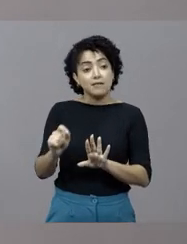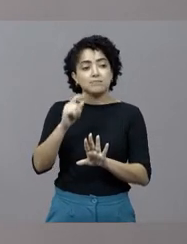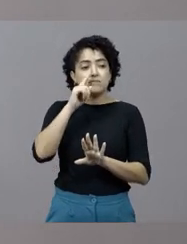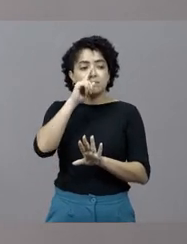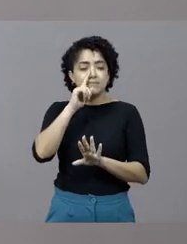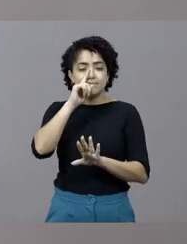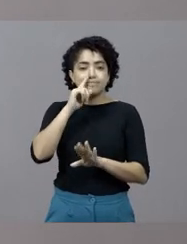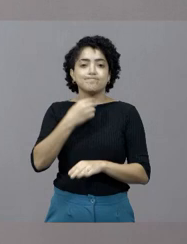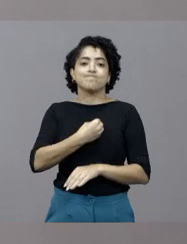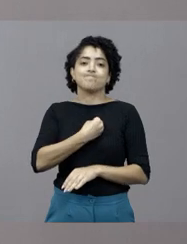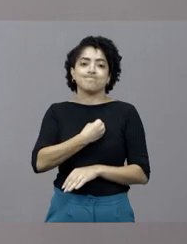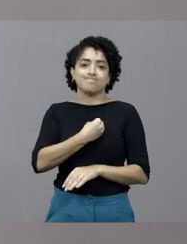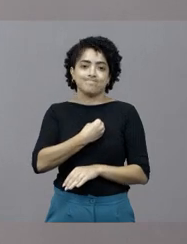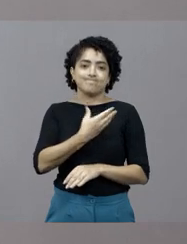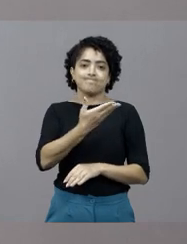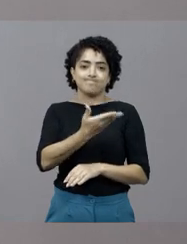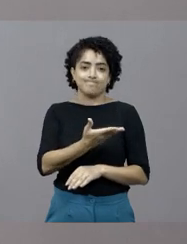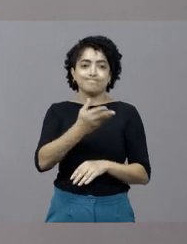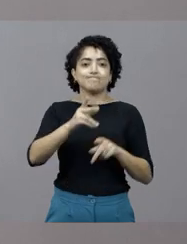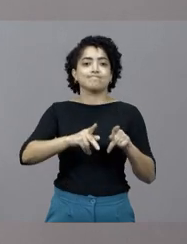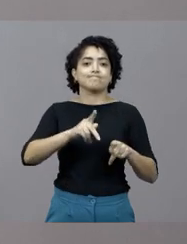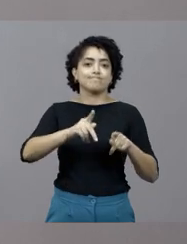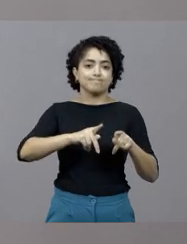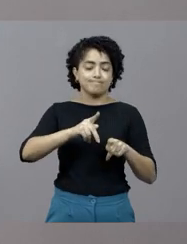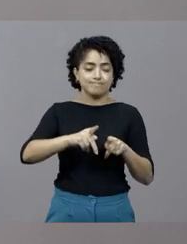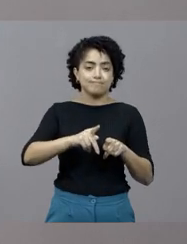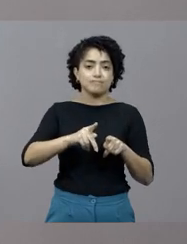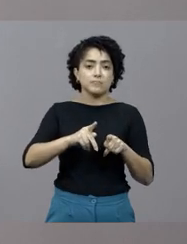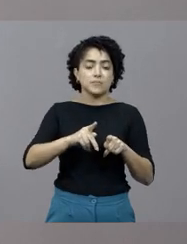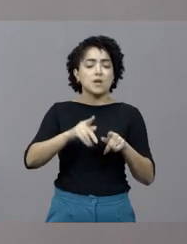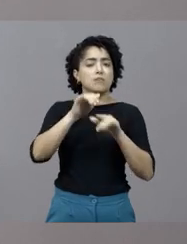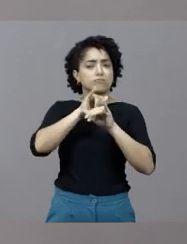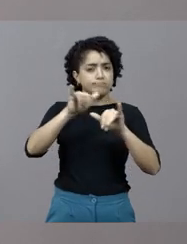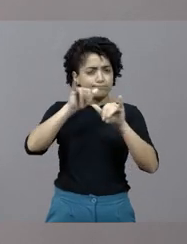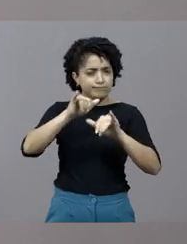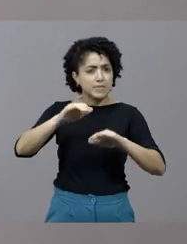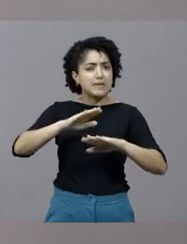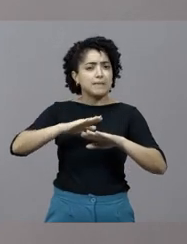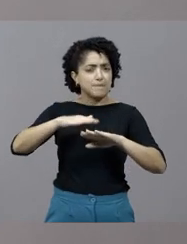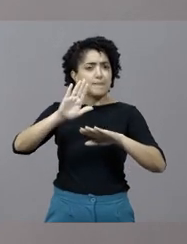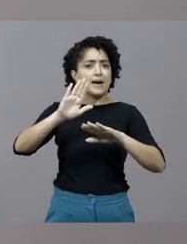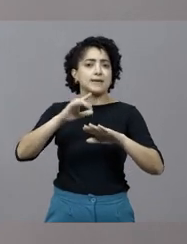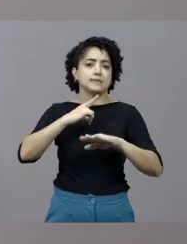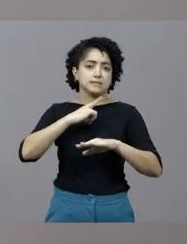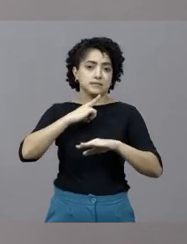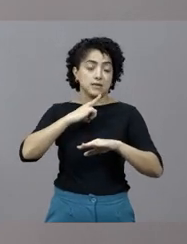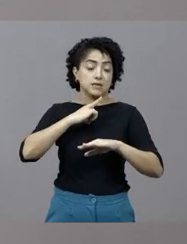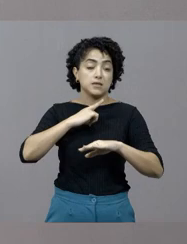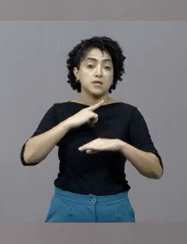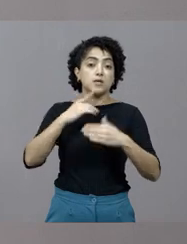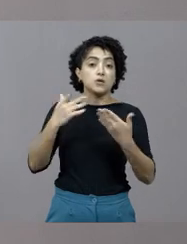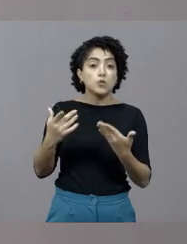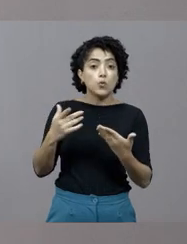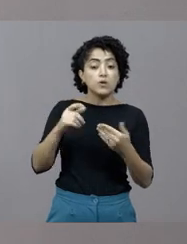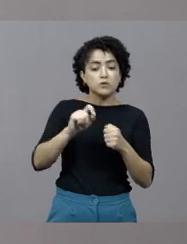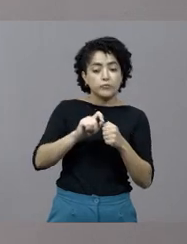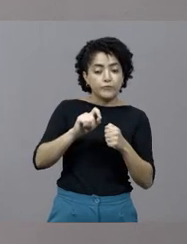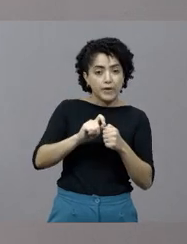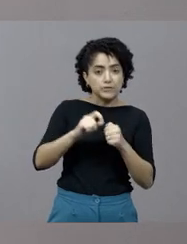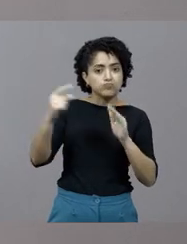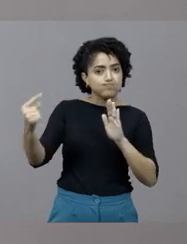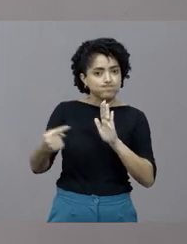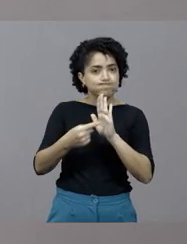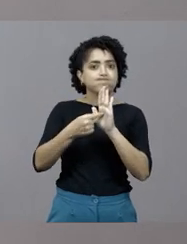vidas catarinenses em risco. Eu irei trazer mais informações sobre isso, porque eu, quando faço uma